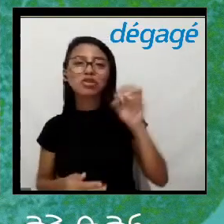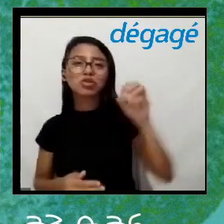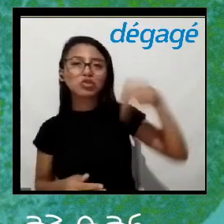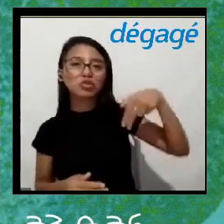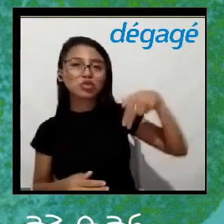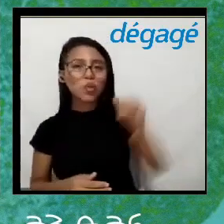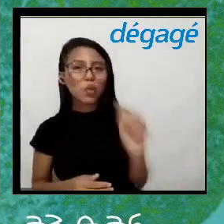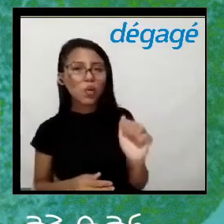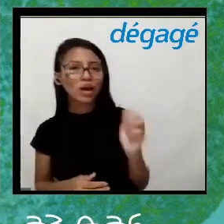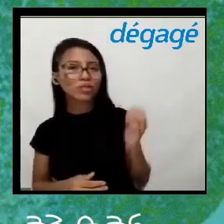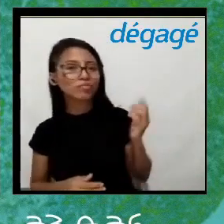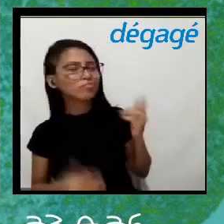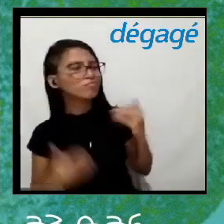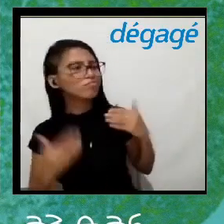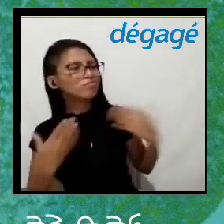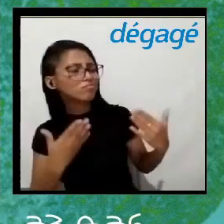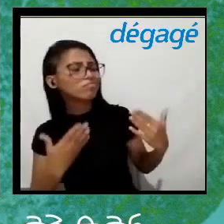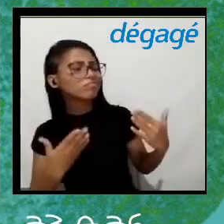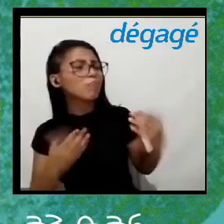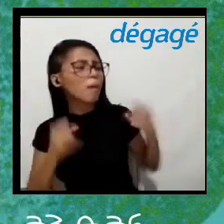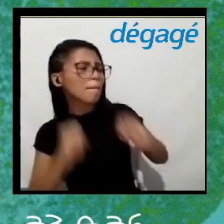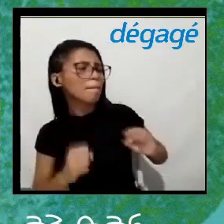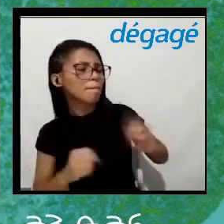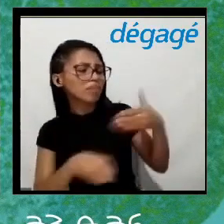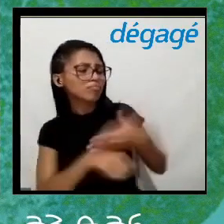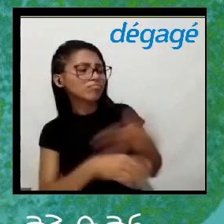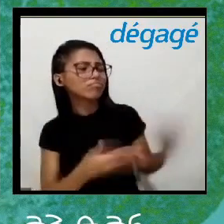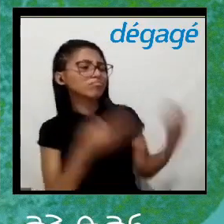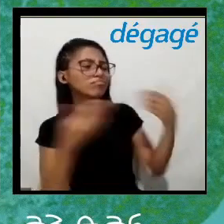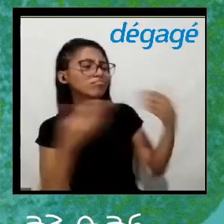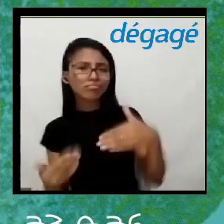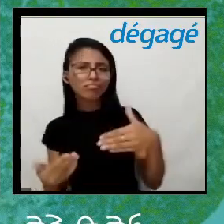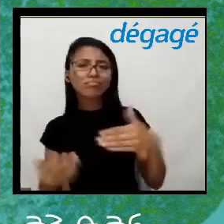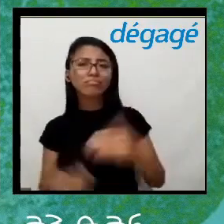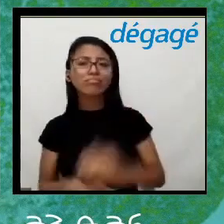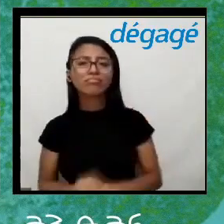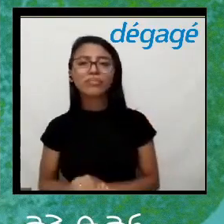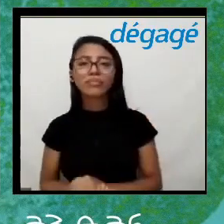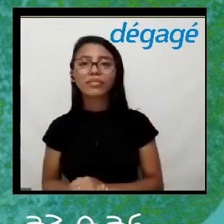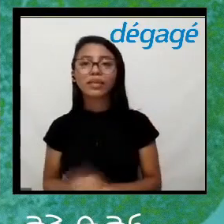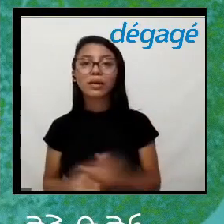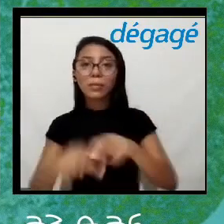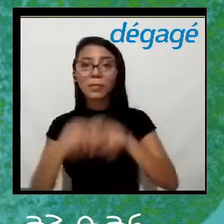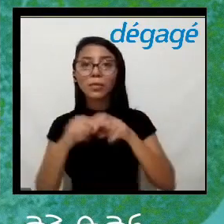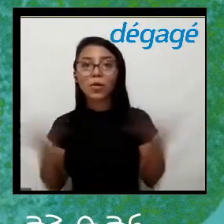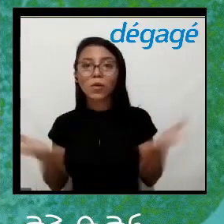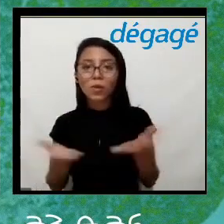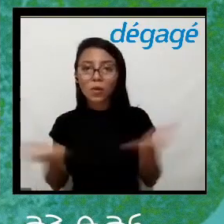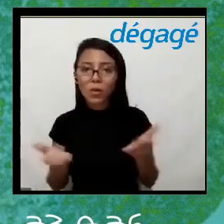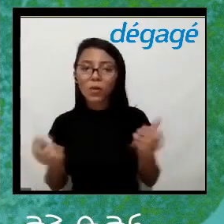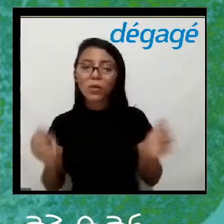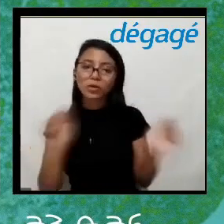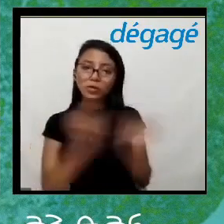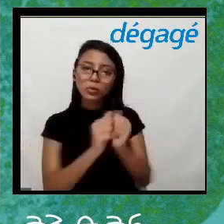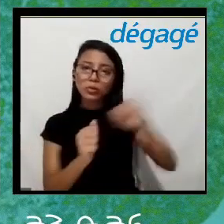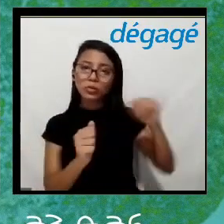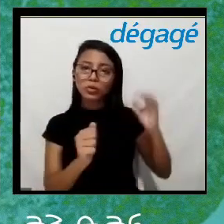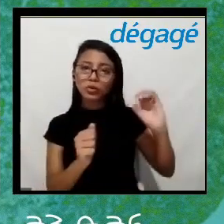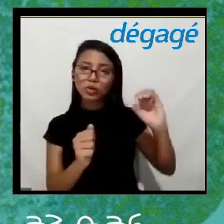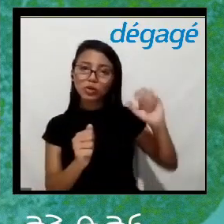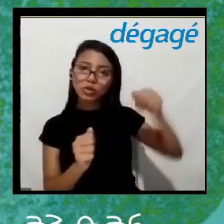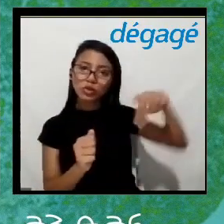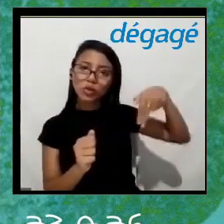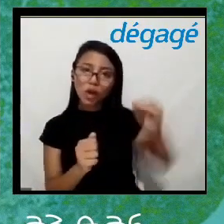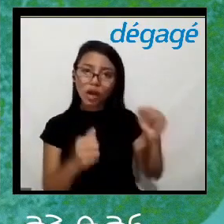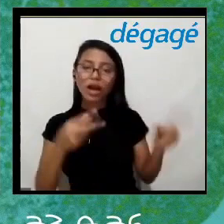ela trouxe para dentro e de tal forma que hoje ela está aí junto com a Adriana Bonfatti coordenando o projeto.